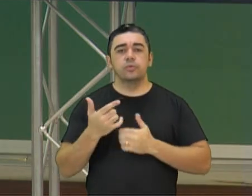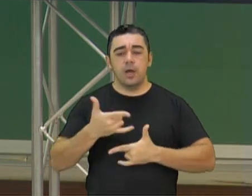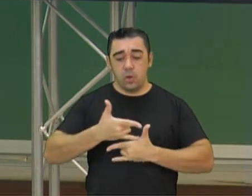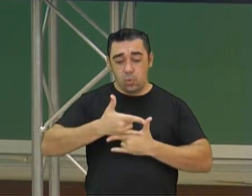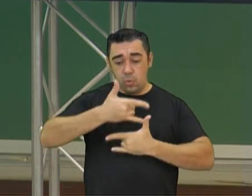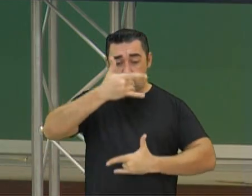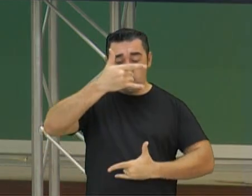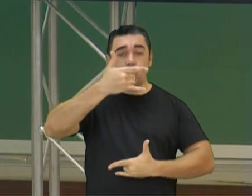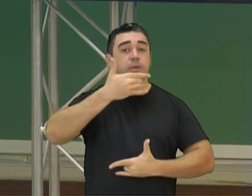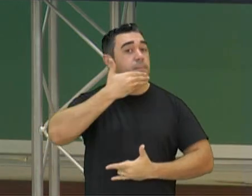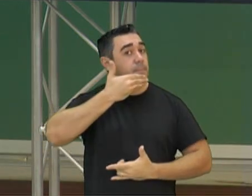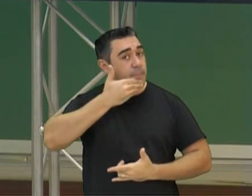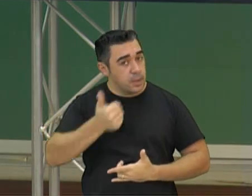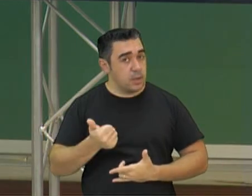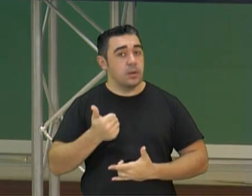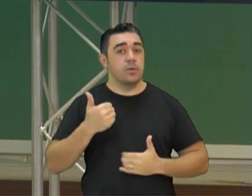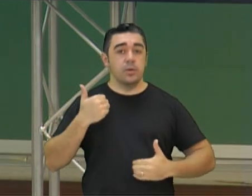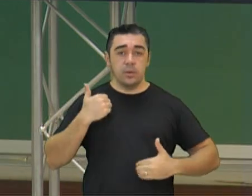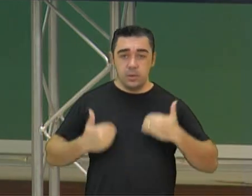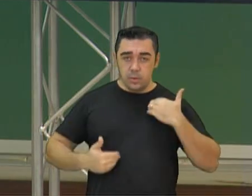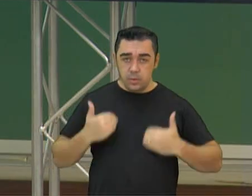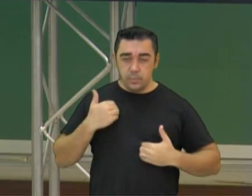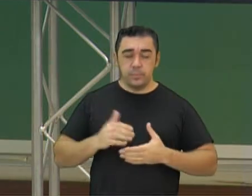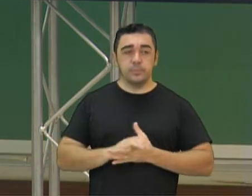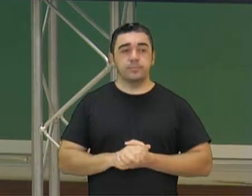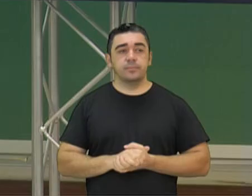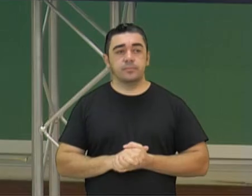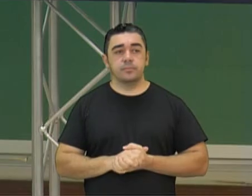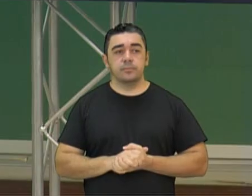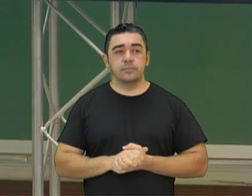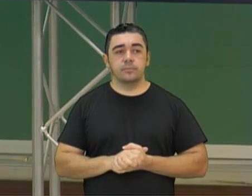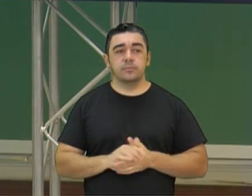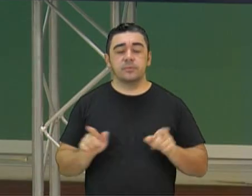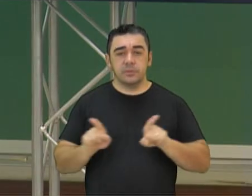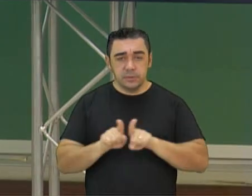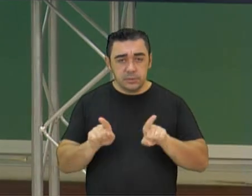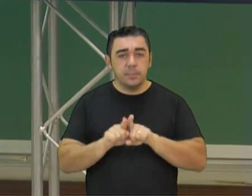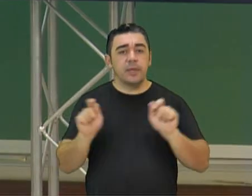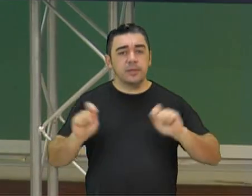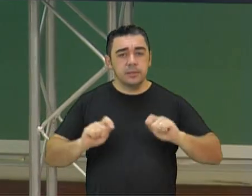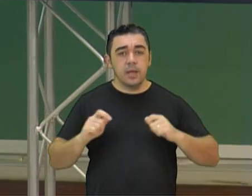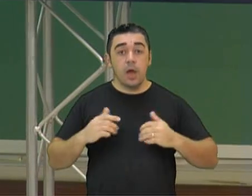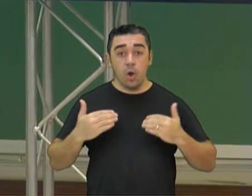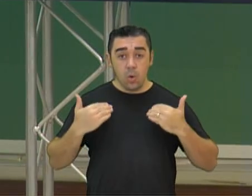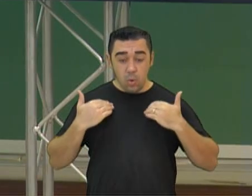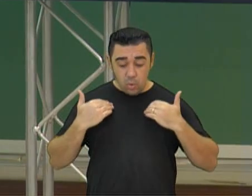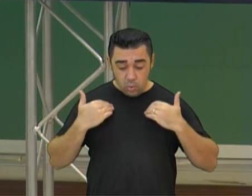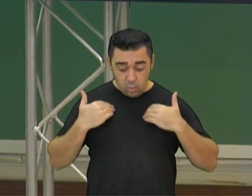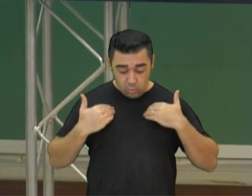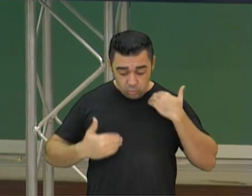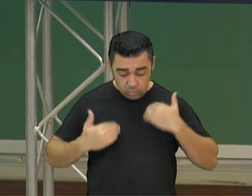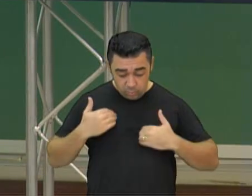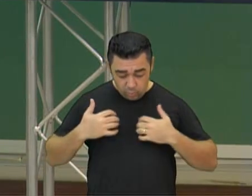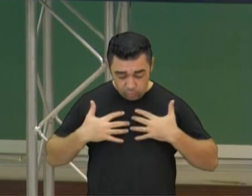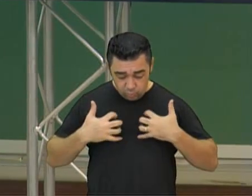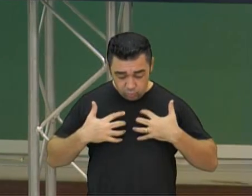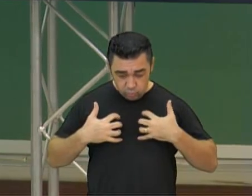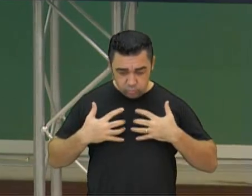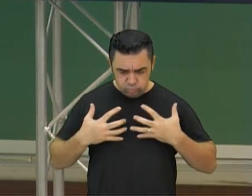coluna e na melhora da sua coordenação motora. Tem também a questão de tonificar a sua